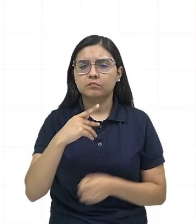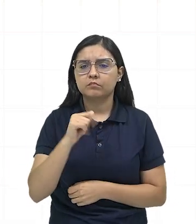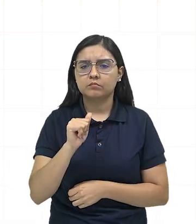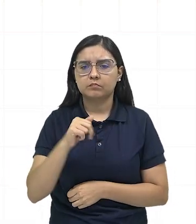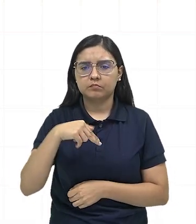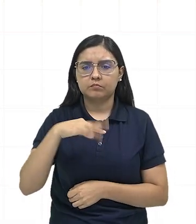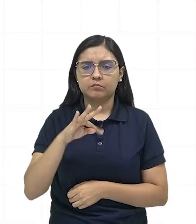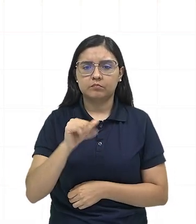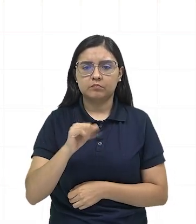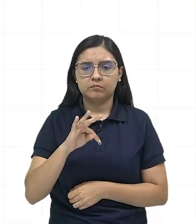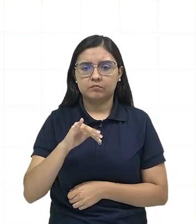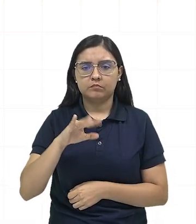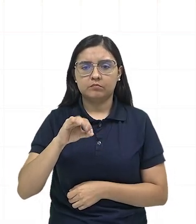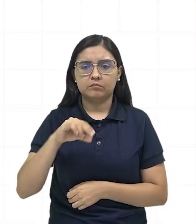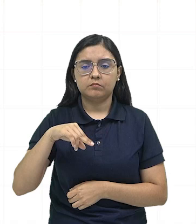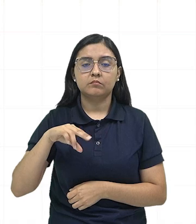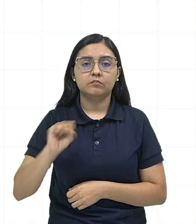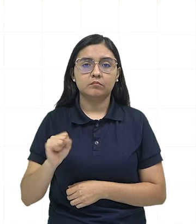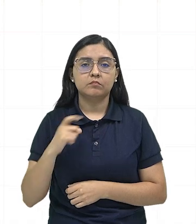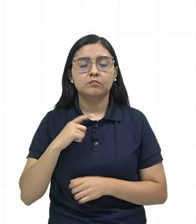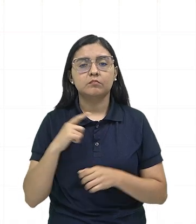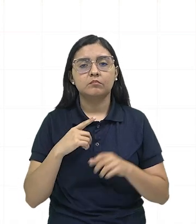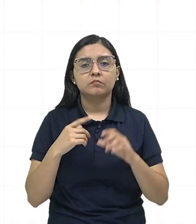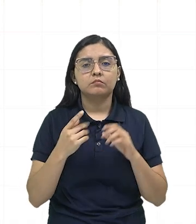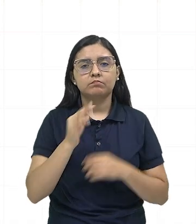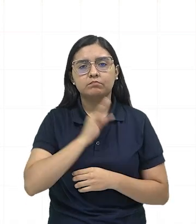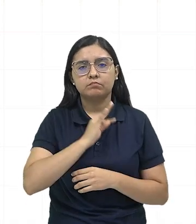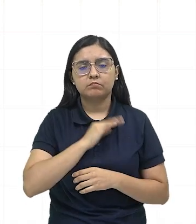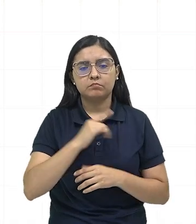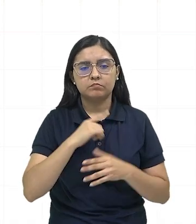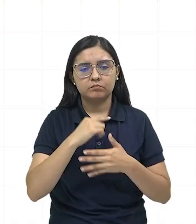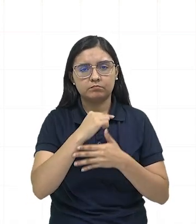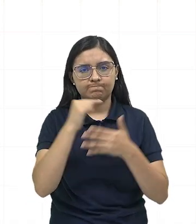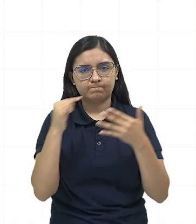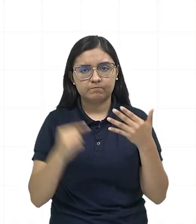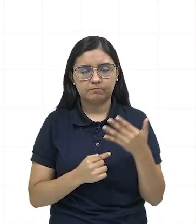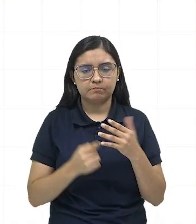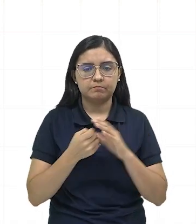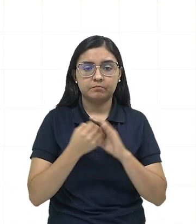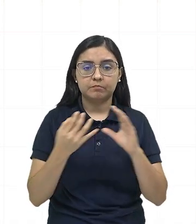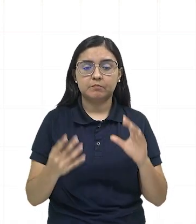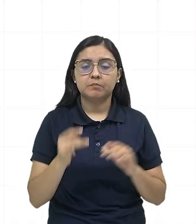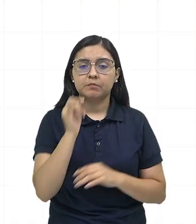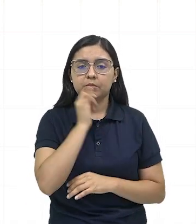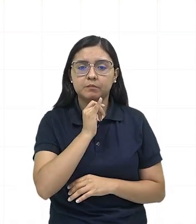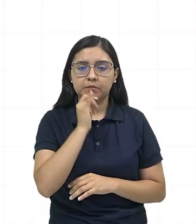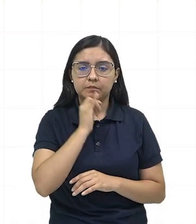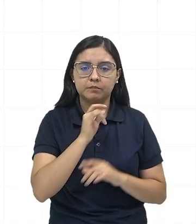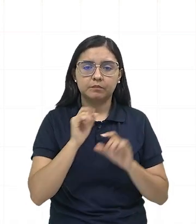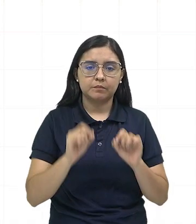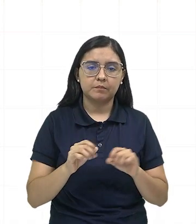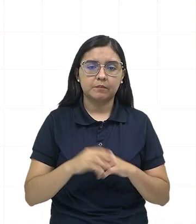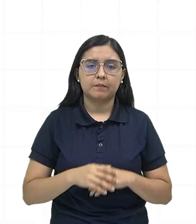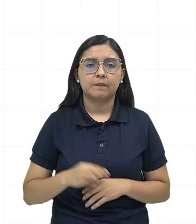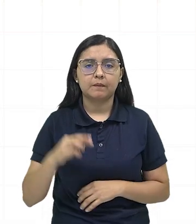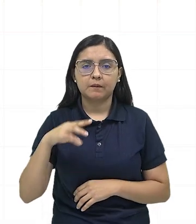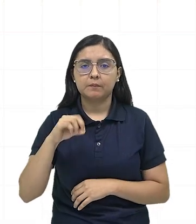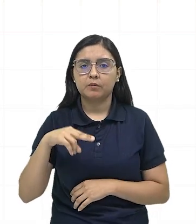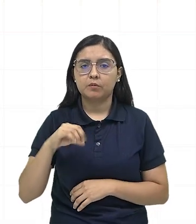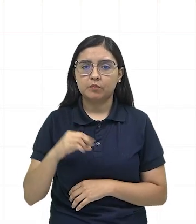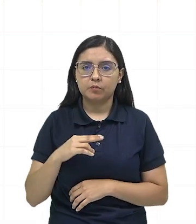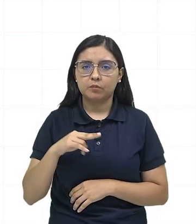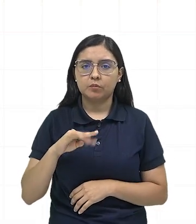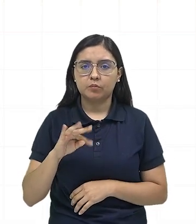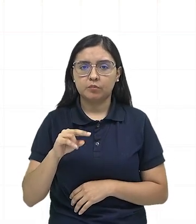plantation? Era uma técnica que envolvia alguns aspectos, tá? Como, por exemplo, a monocultura, ou